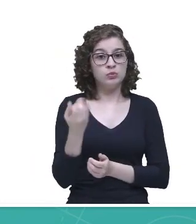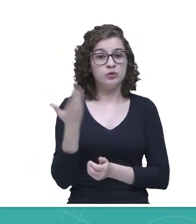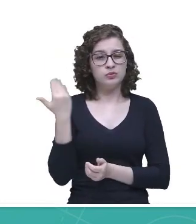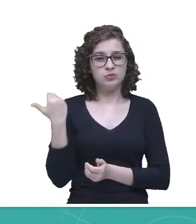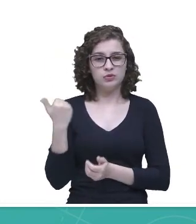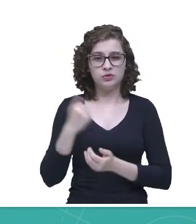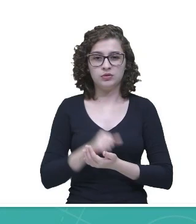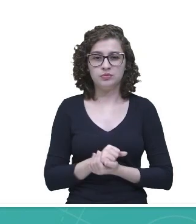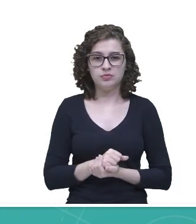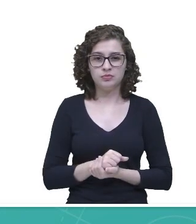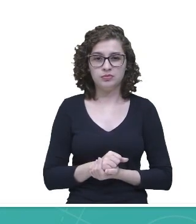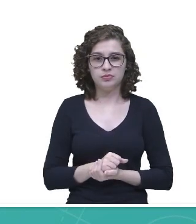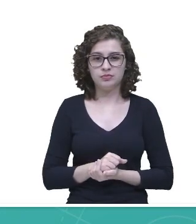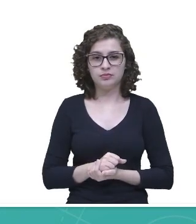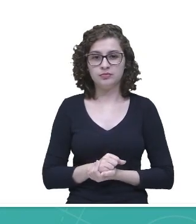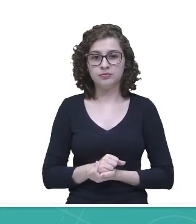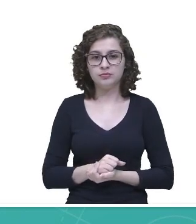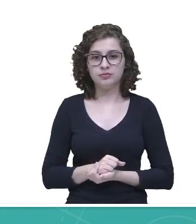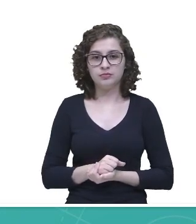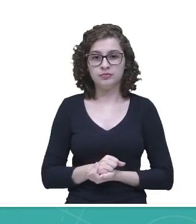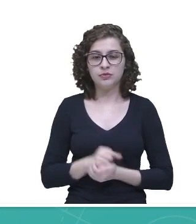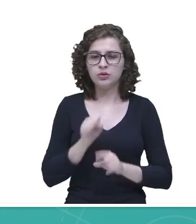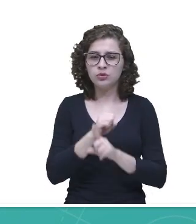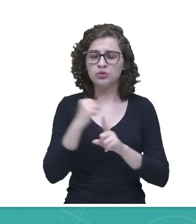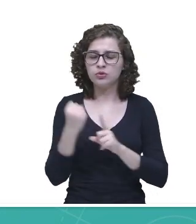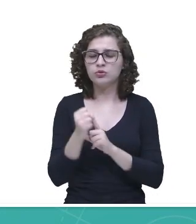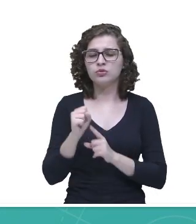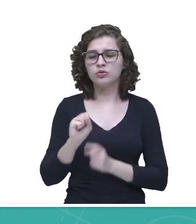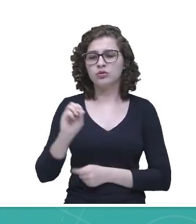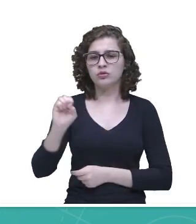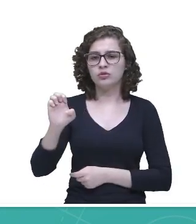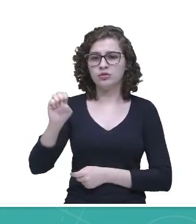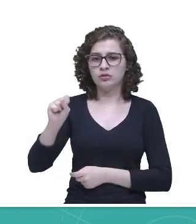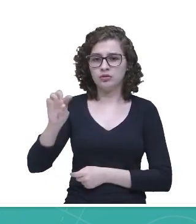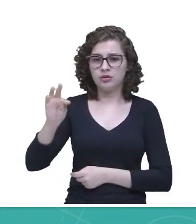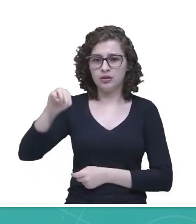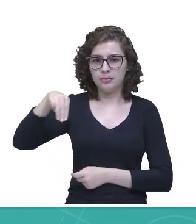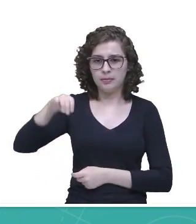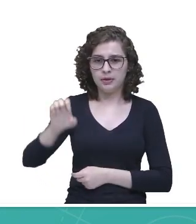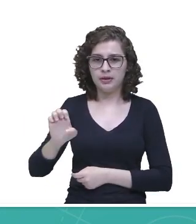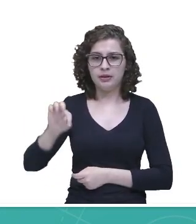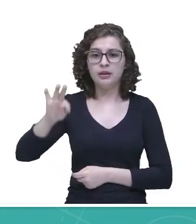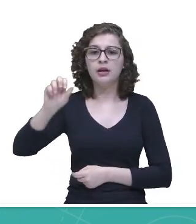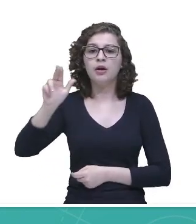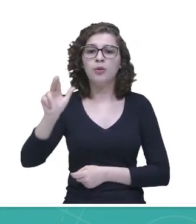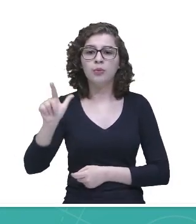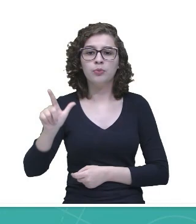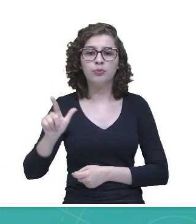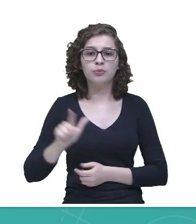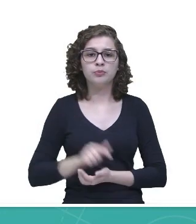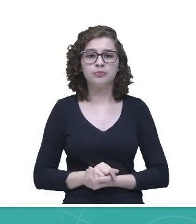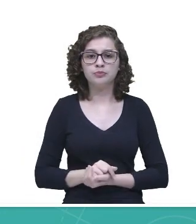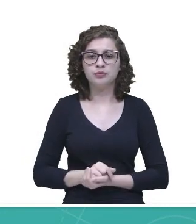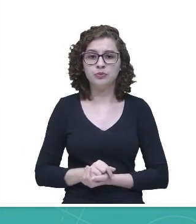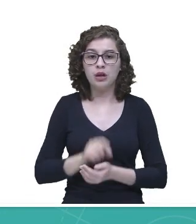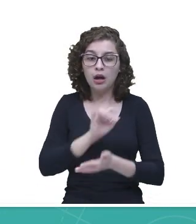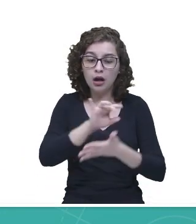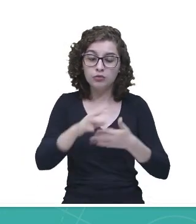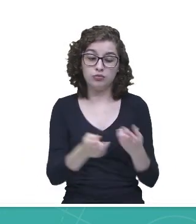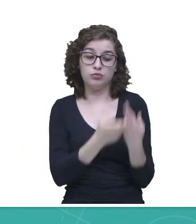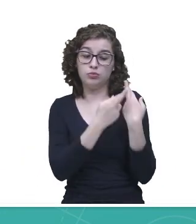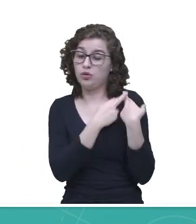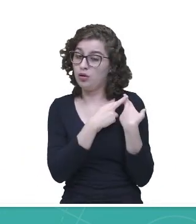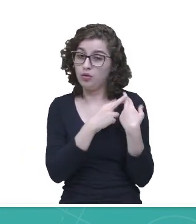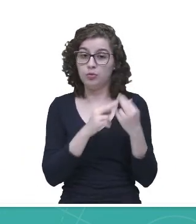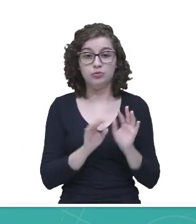de sociedade estamental, tá, gente? Ou sociedade estamentada. Cada um com sua função social